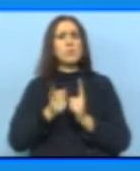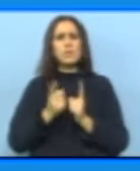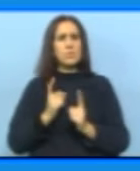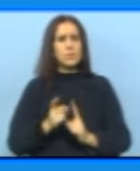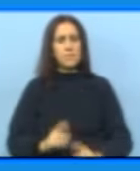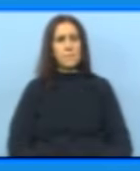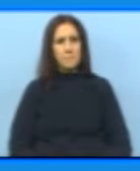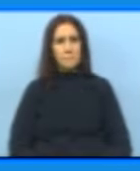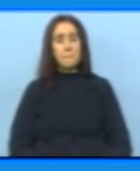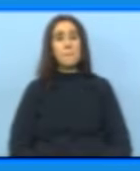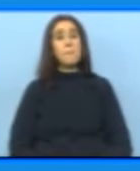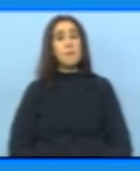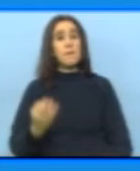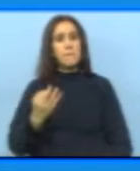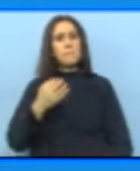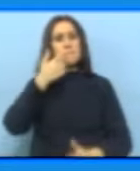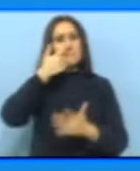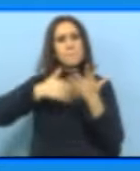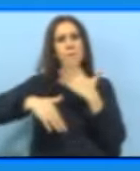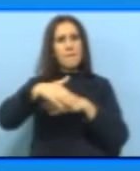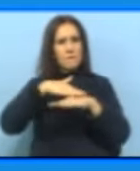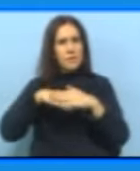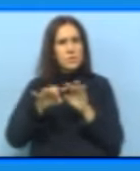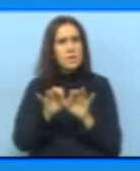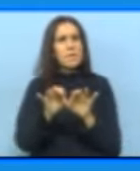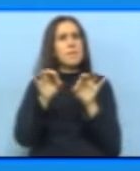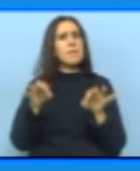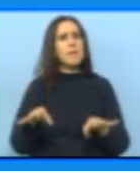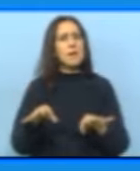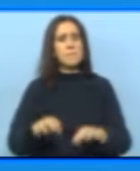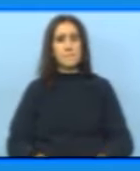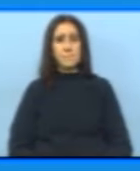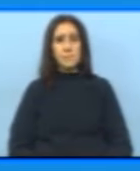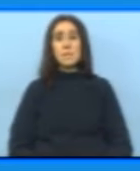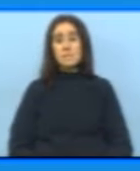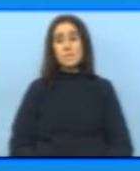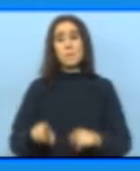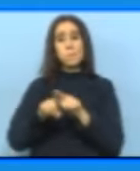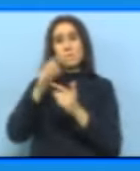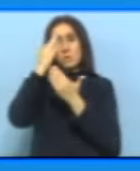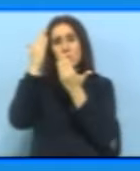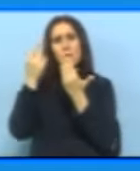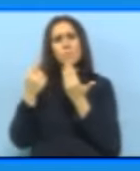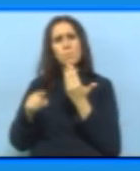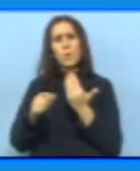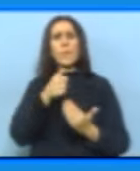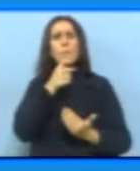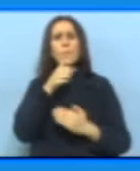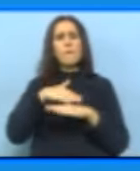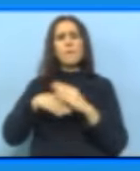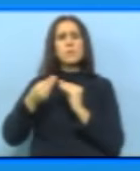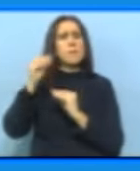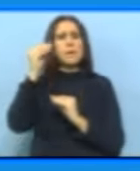Não fazem a mesma coisa os publicanos? E se saudardes apenas os vossos irmãos, que fazeis de